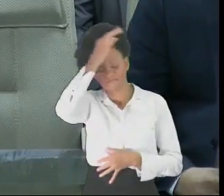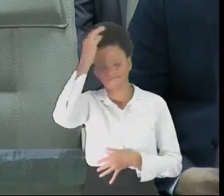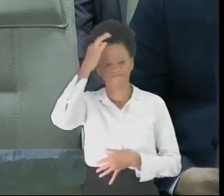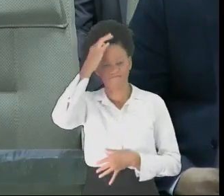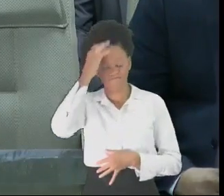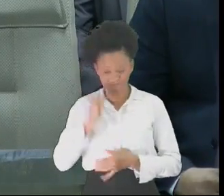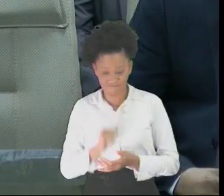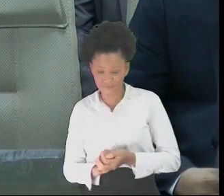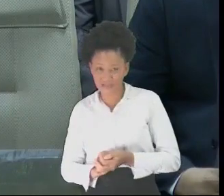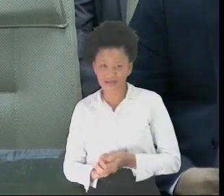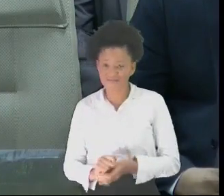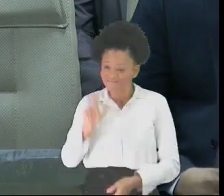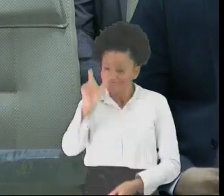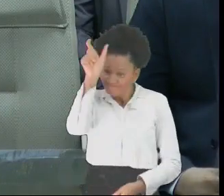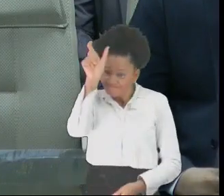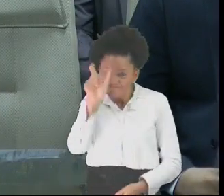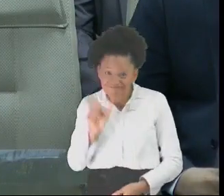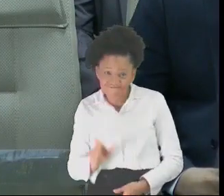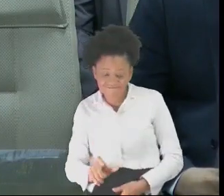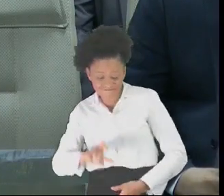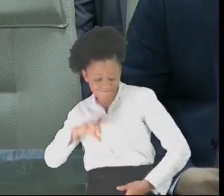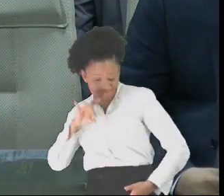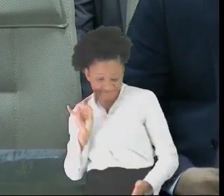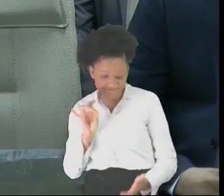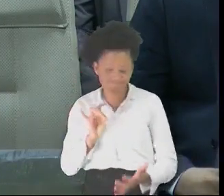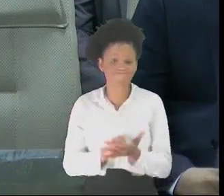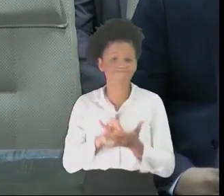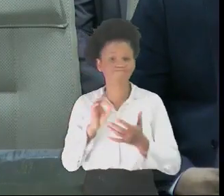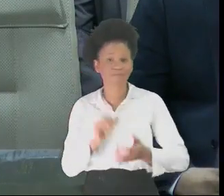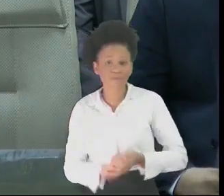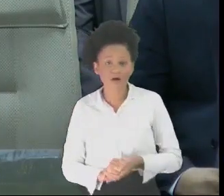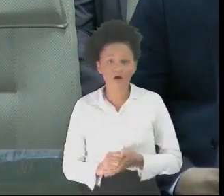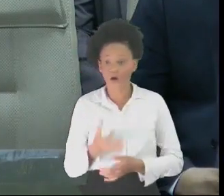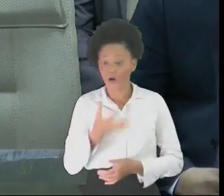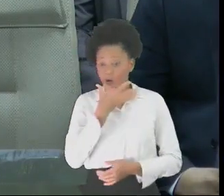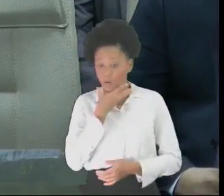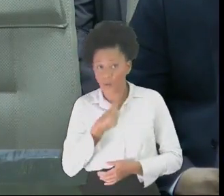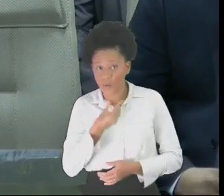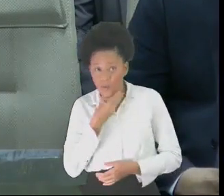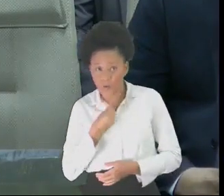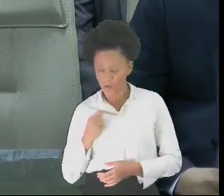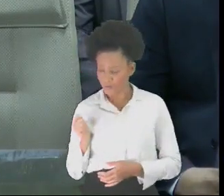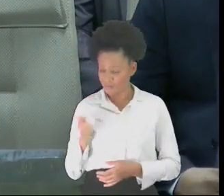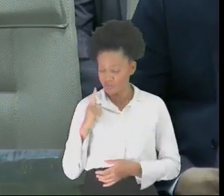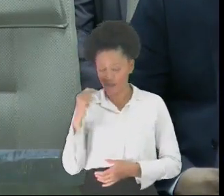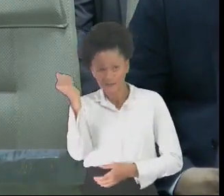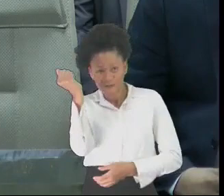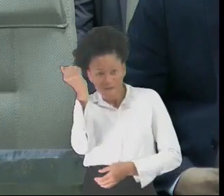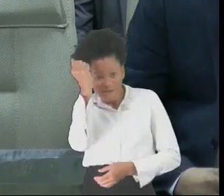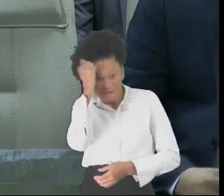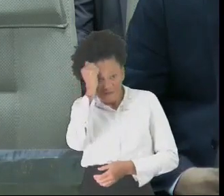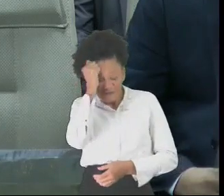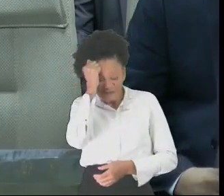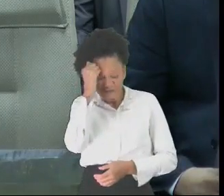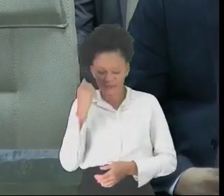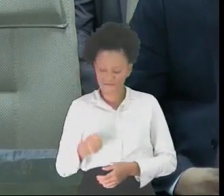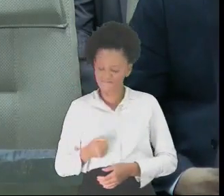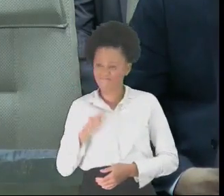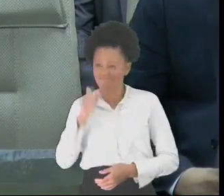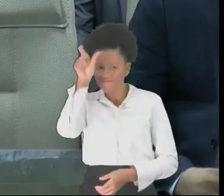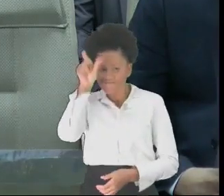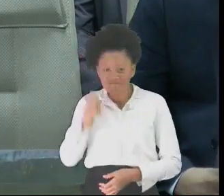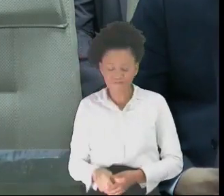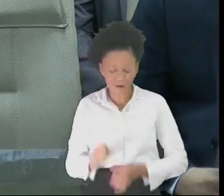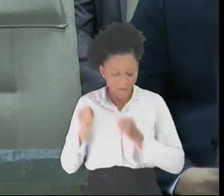presença real do Espírito Santo. Davi, se não se arrependesse, a presença, o poder,